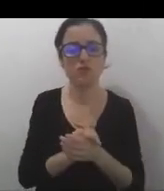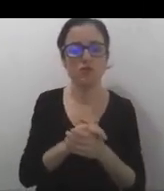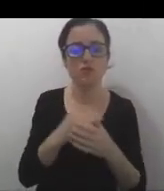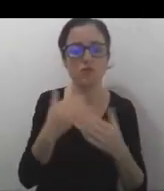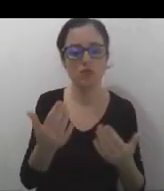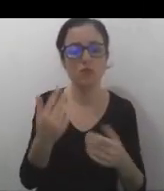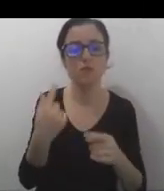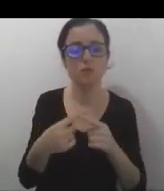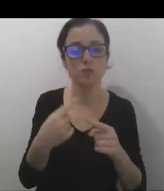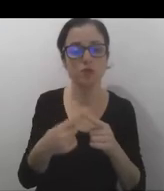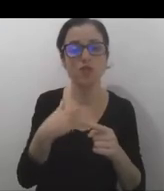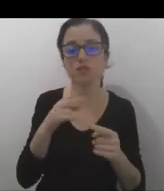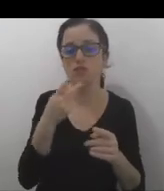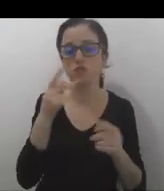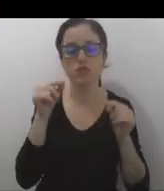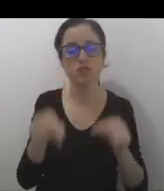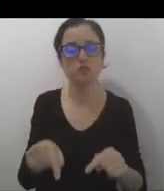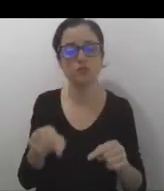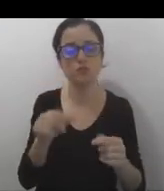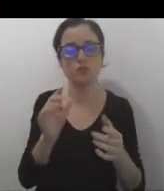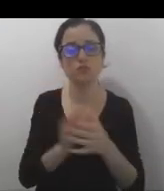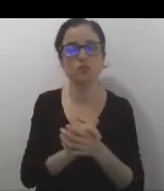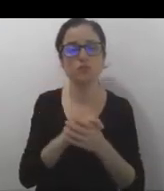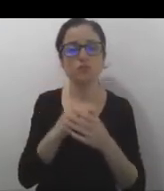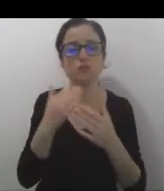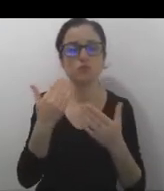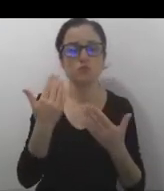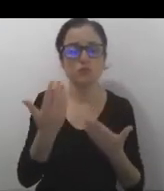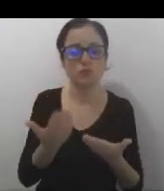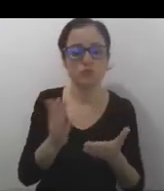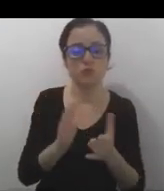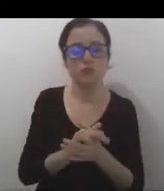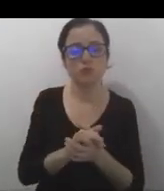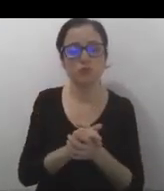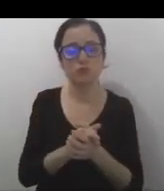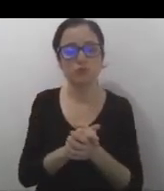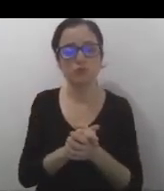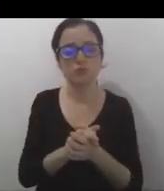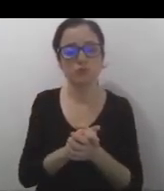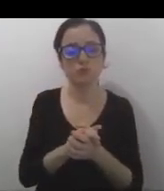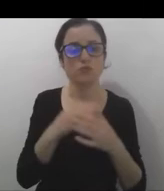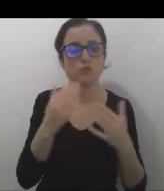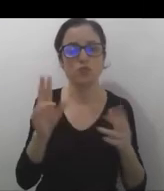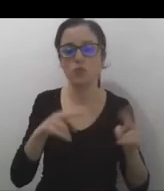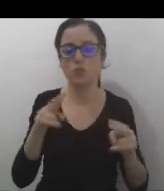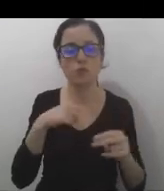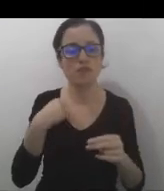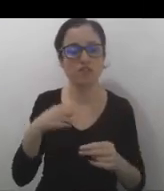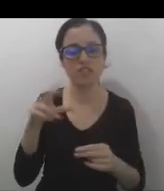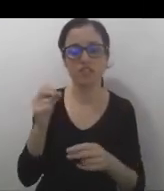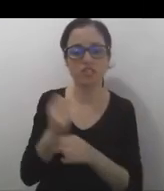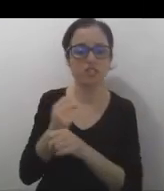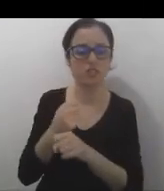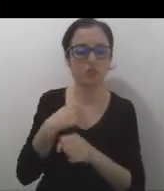Nunca na minha vida, em 50 anos de trabalho, de design, nem como estudante, nem como professor, e nem como